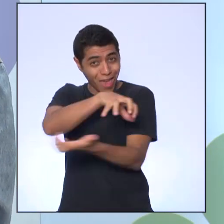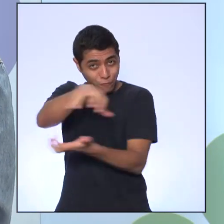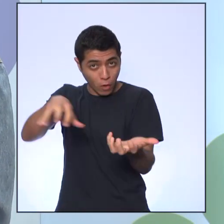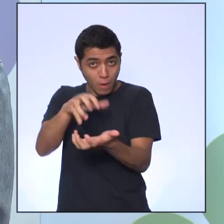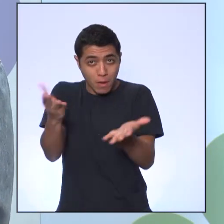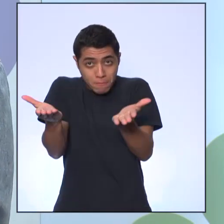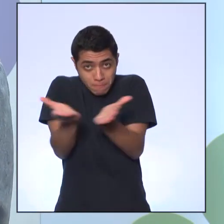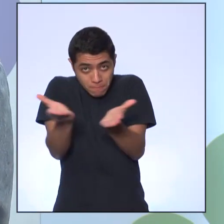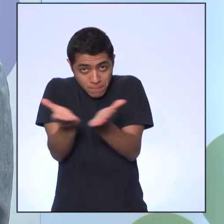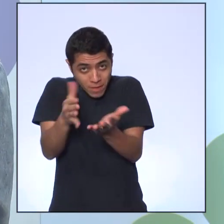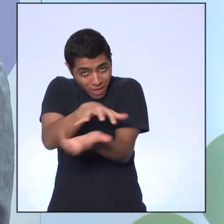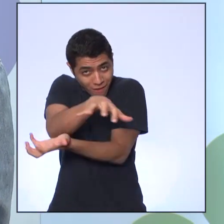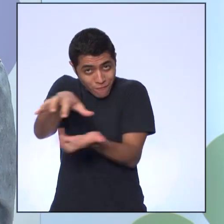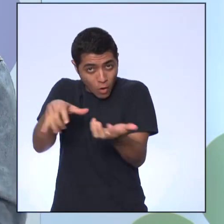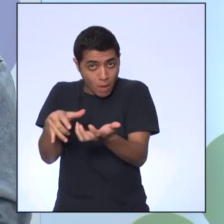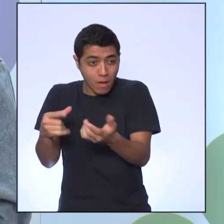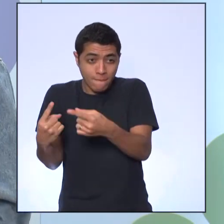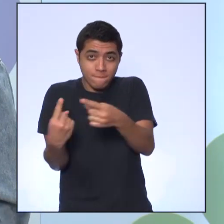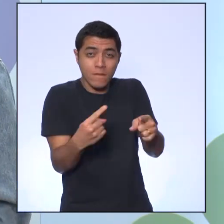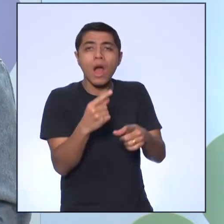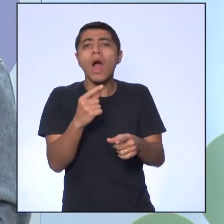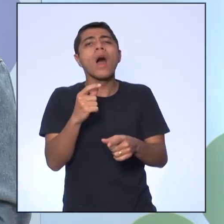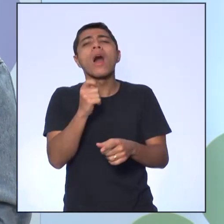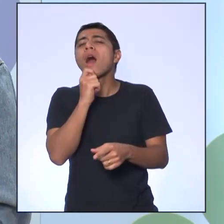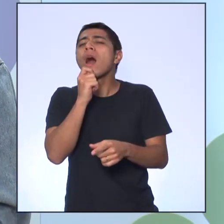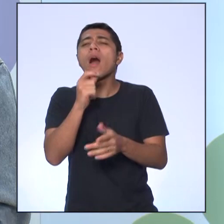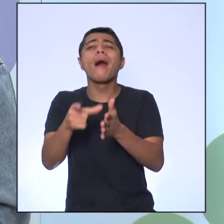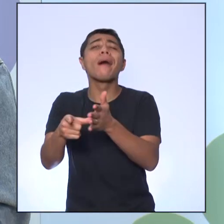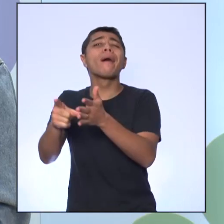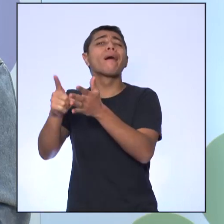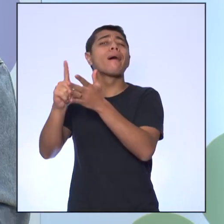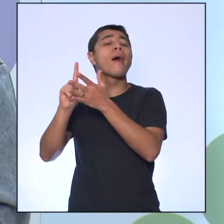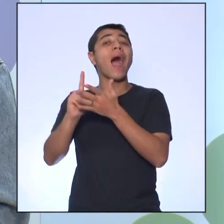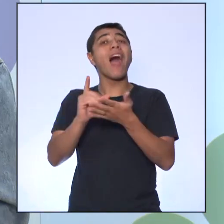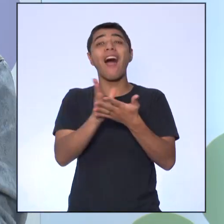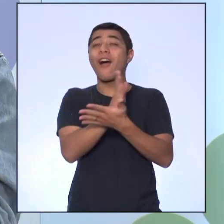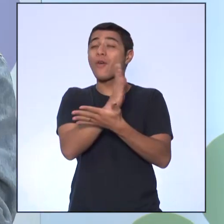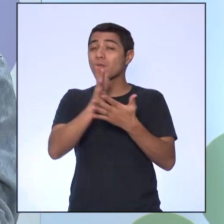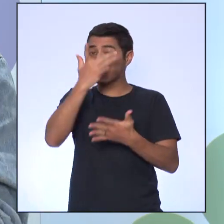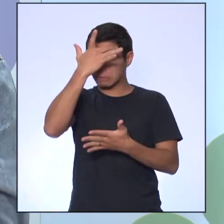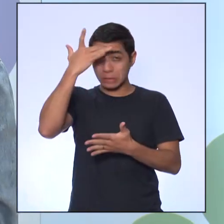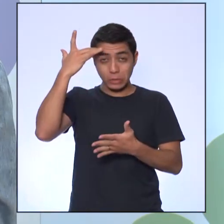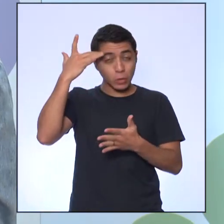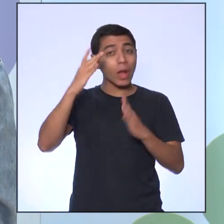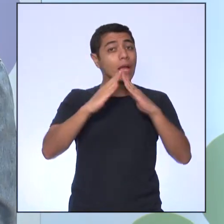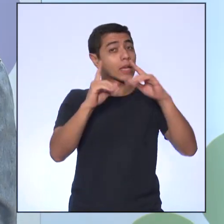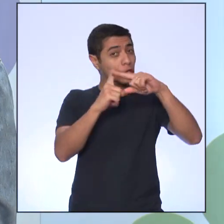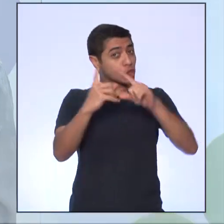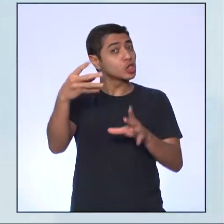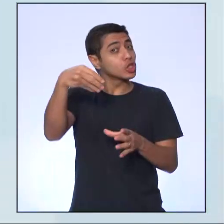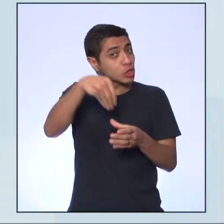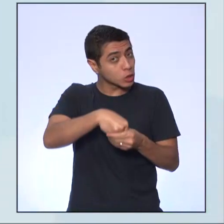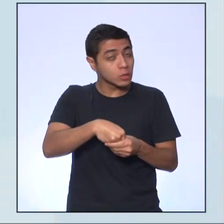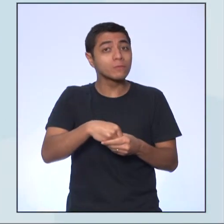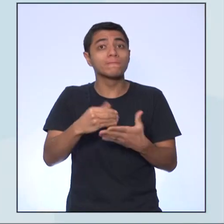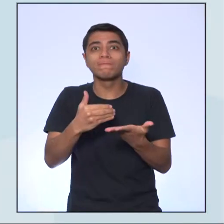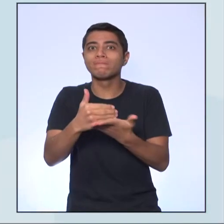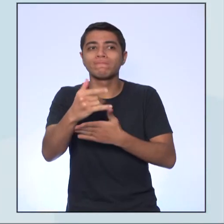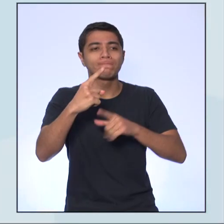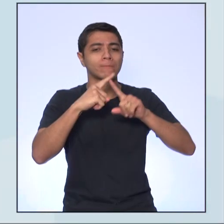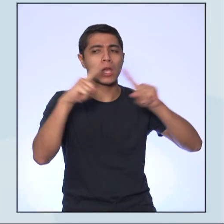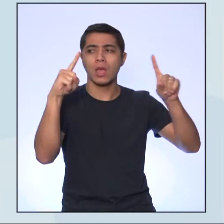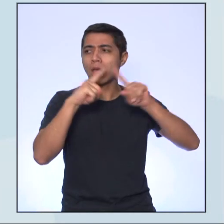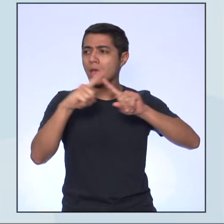alguns membros da Igreja Católica começaram a reagir porque discordavam desta prática. Então, olha só na nossa tela aí,